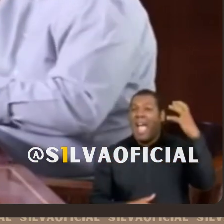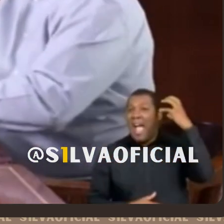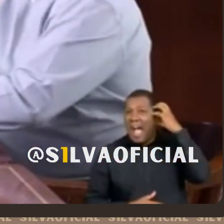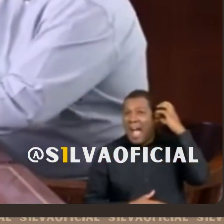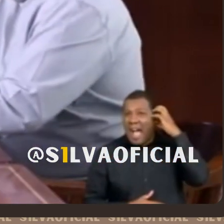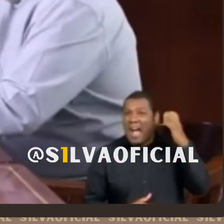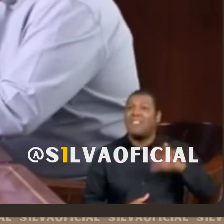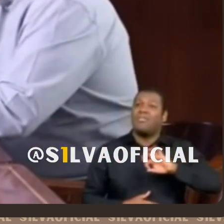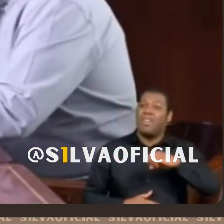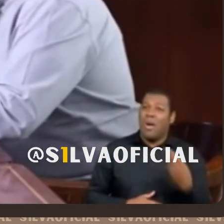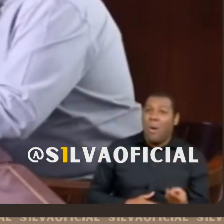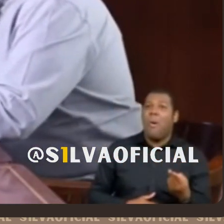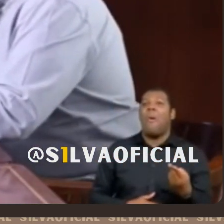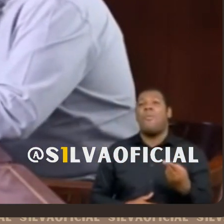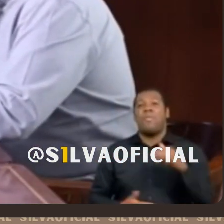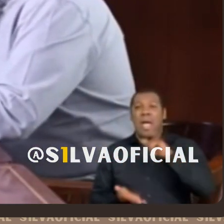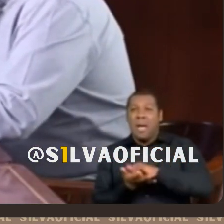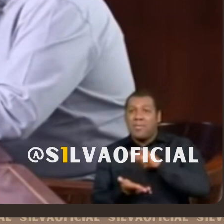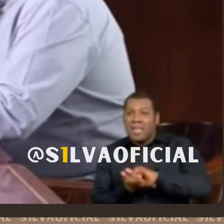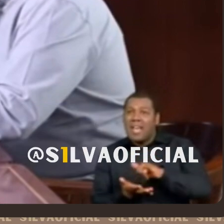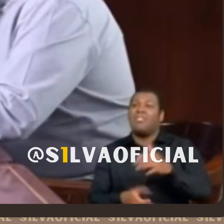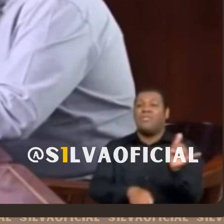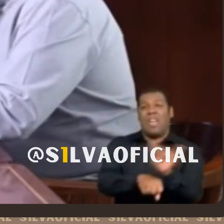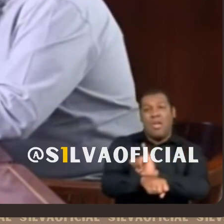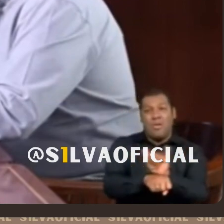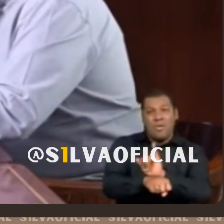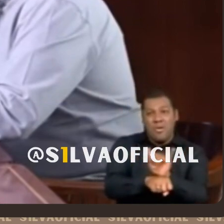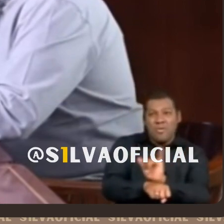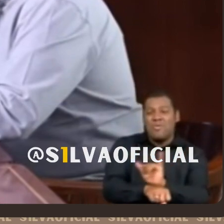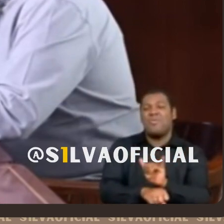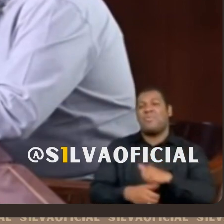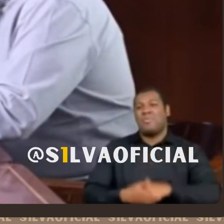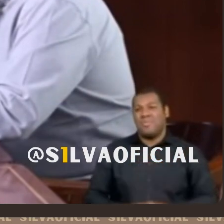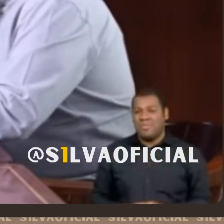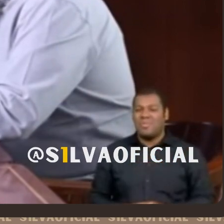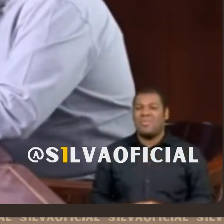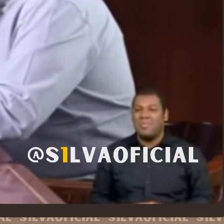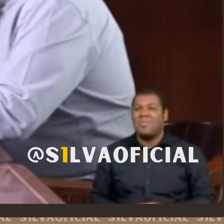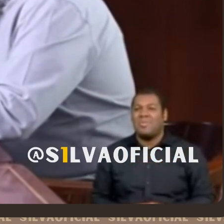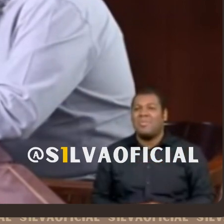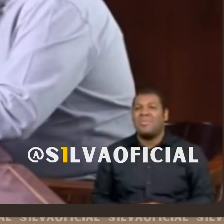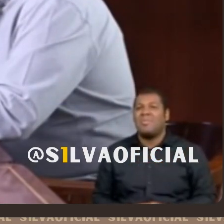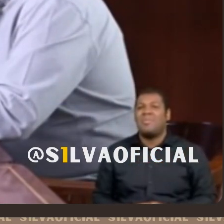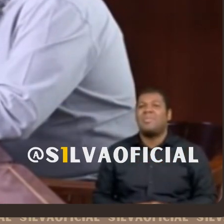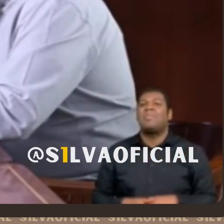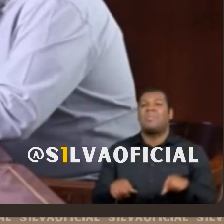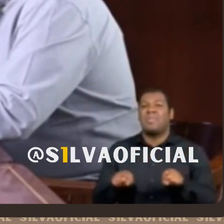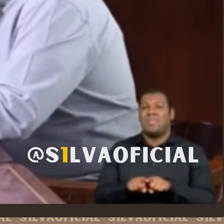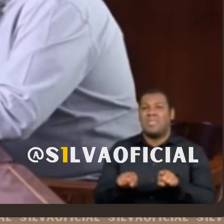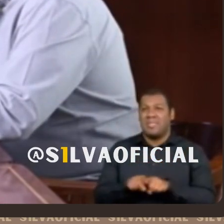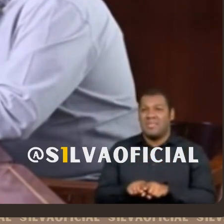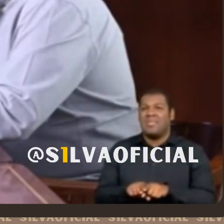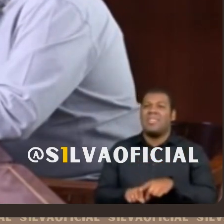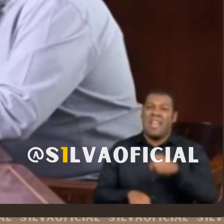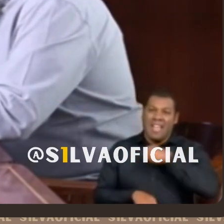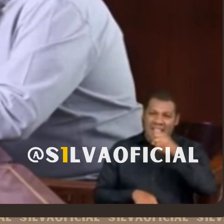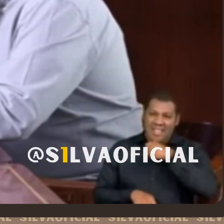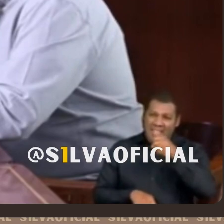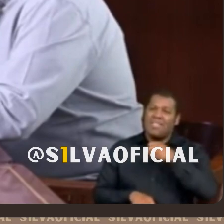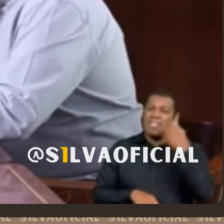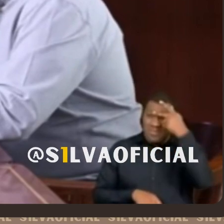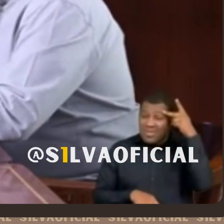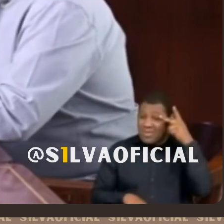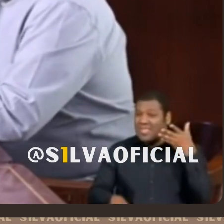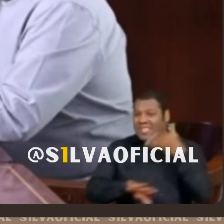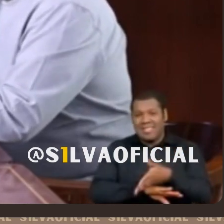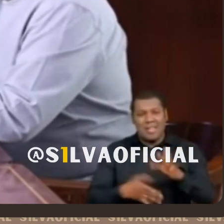vai disponibilizar também pedaços da entrevista. Enfim, é sempre muito bom conversar sobre o que a gente está pensando aí para o Brasil aí para frente,